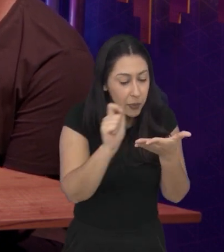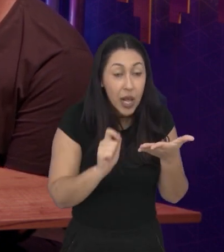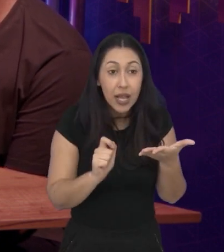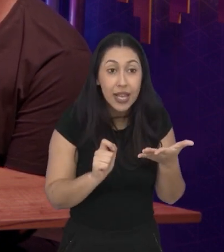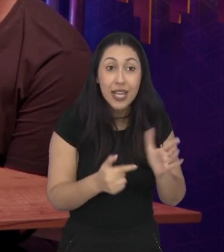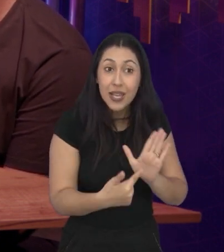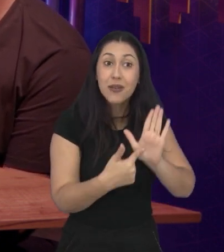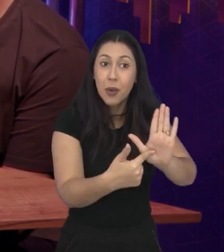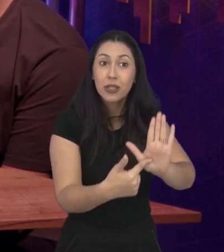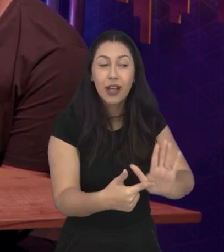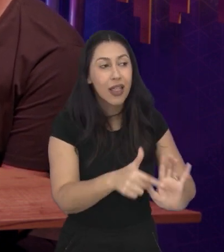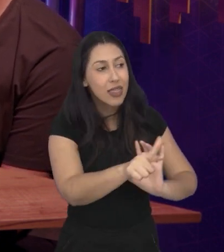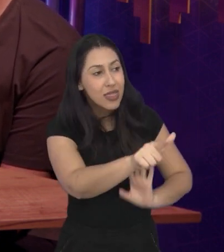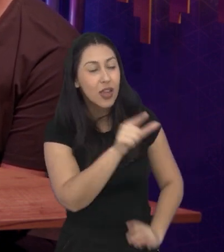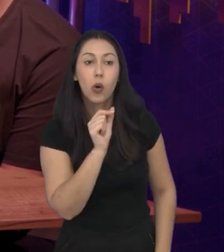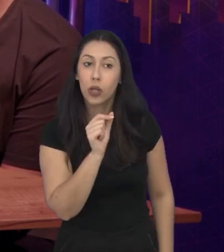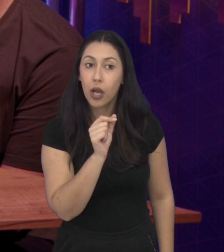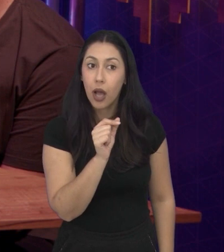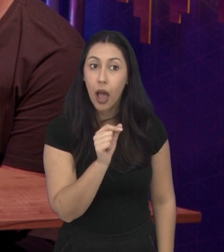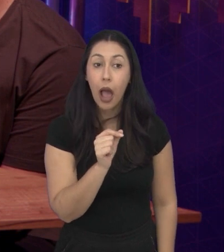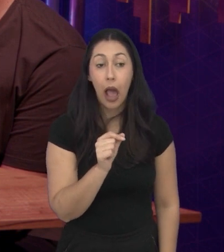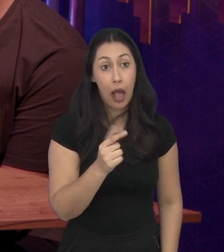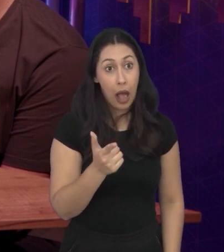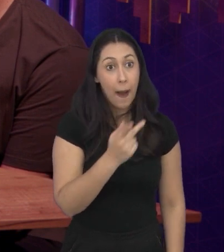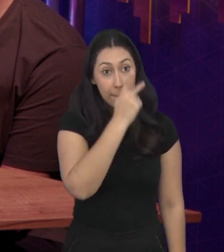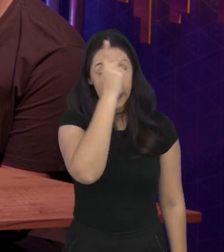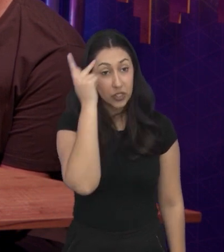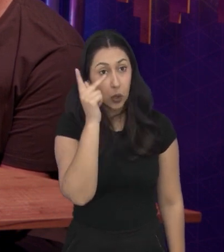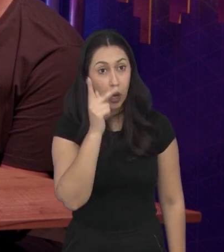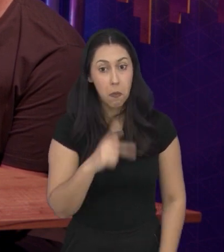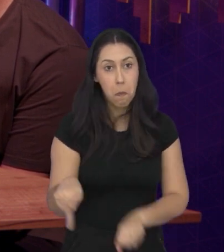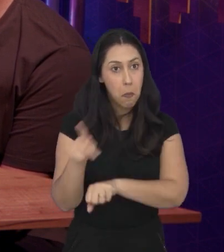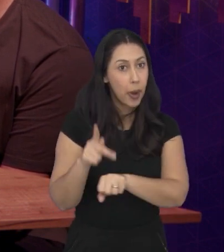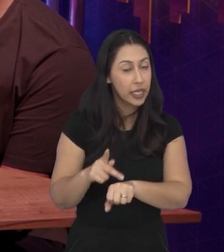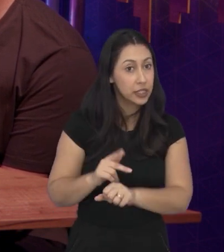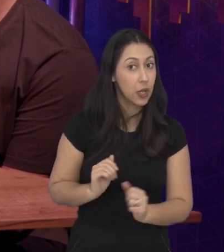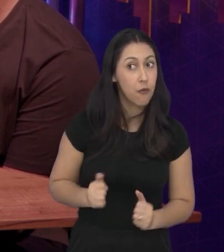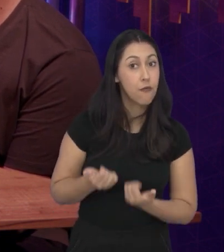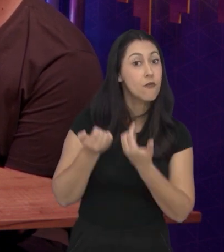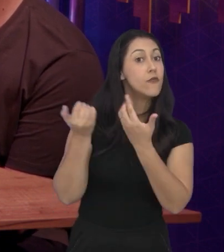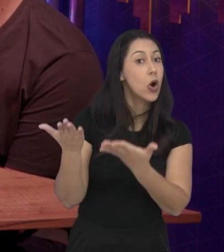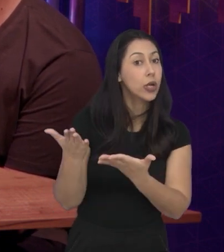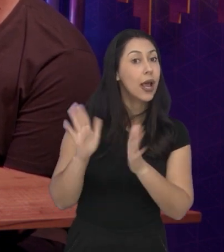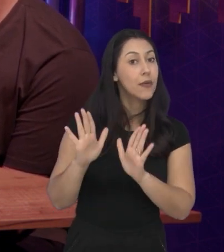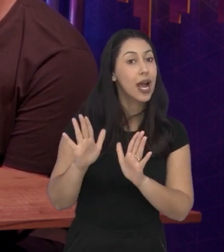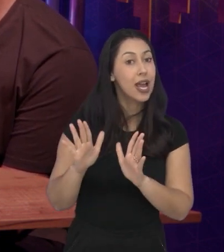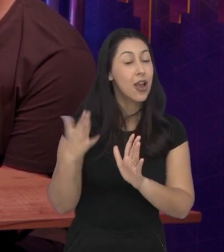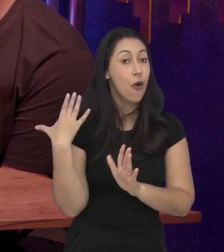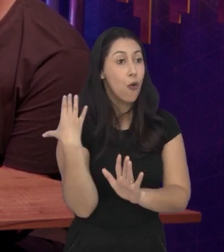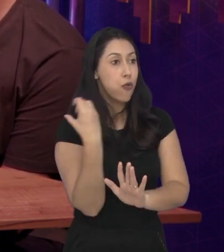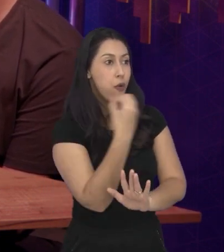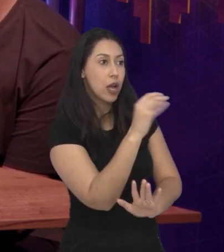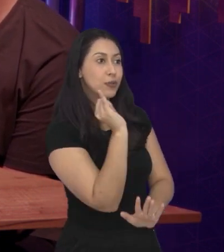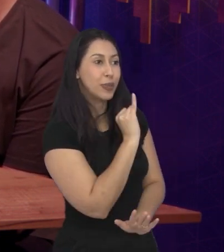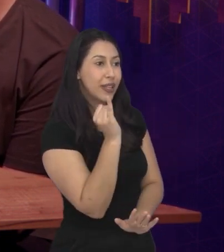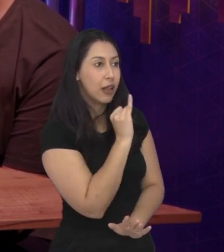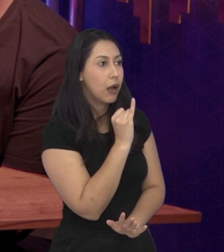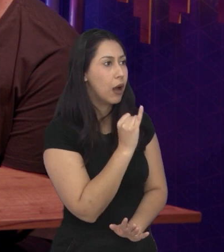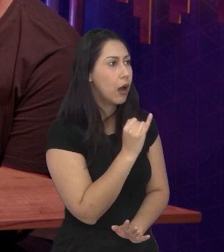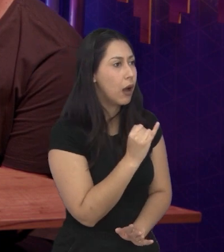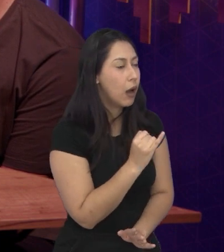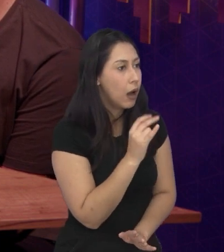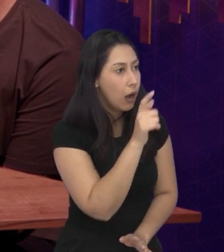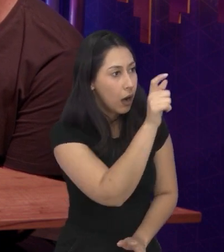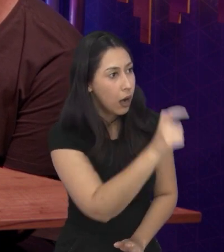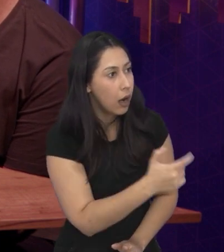essa carta é justamente sobre uma escolha. Ela não é ali da Itália, ela é de um outro país, só que daí ela vai pra Itália e se apaixona por uma pessoa. E